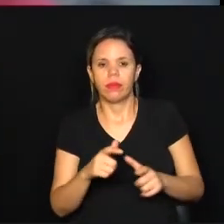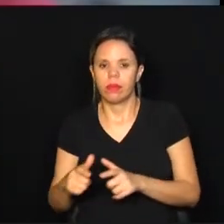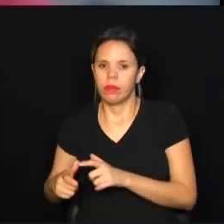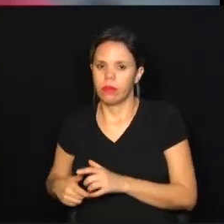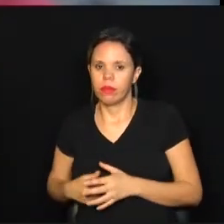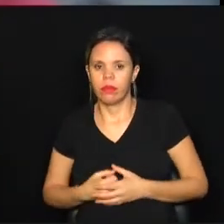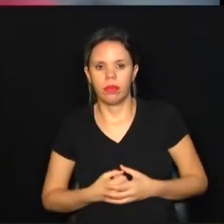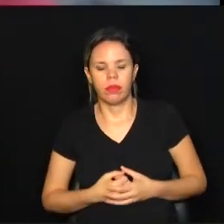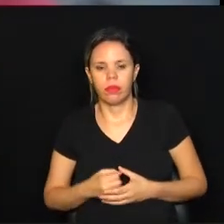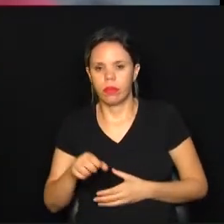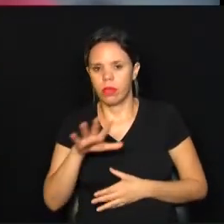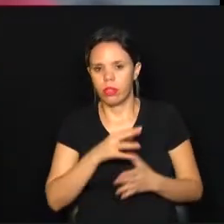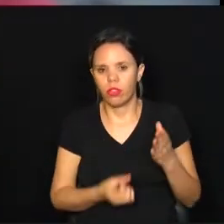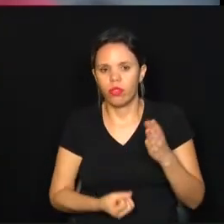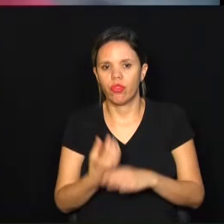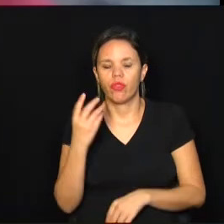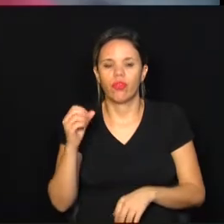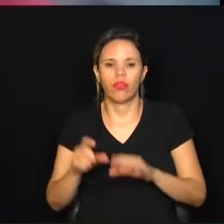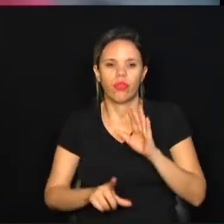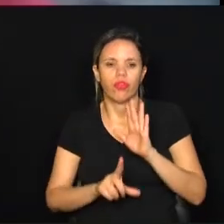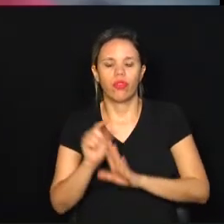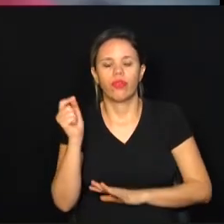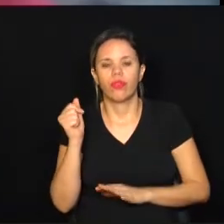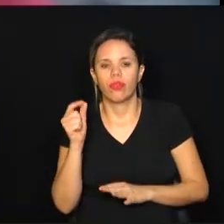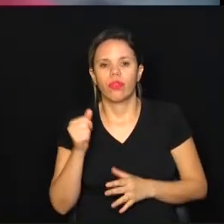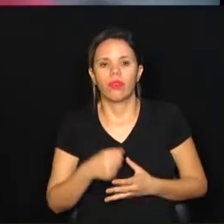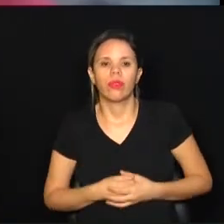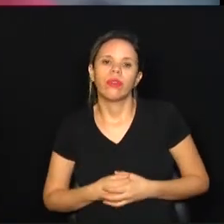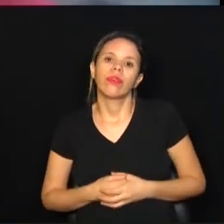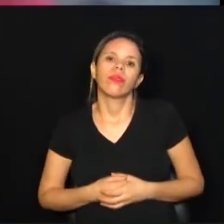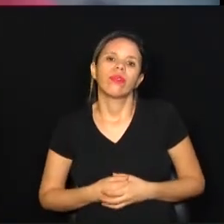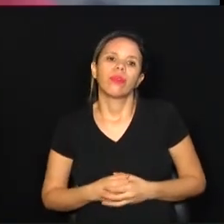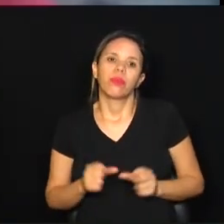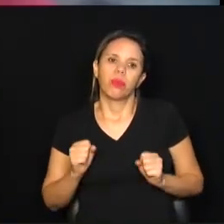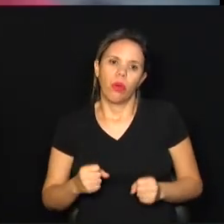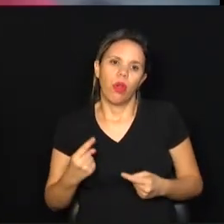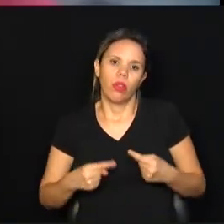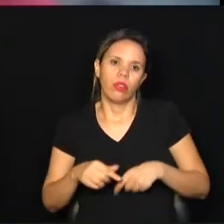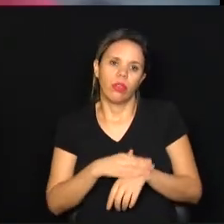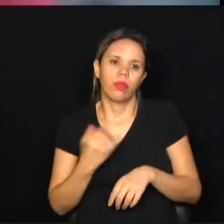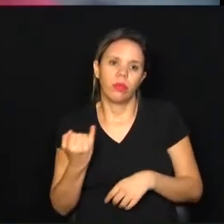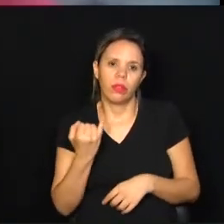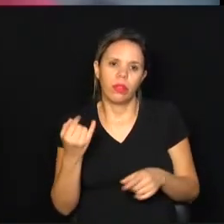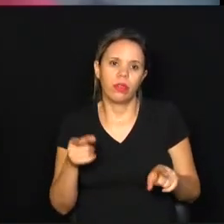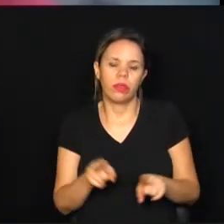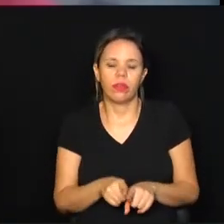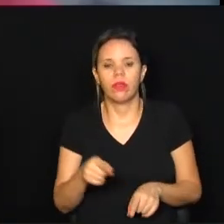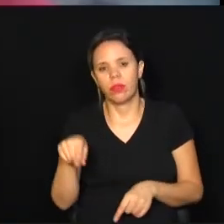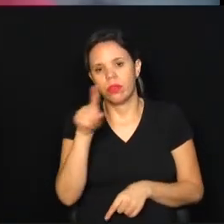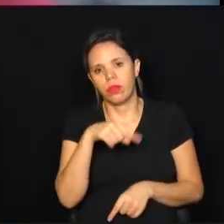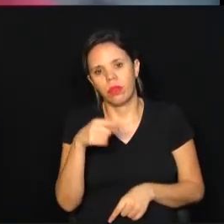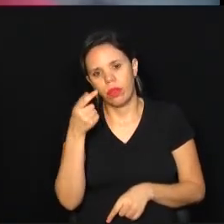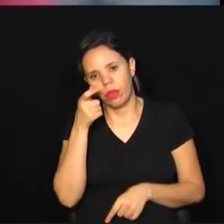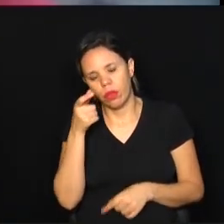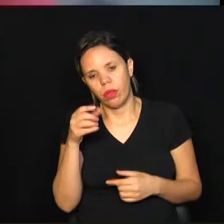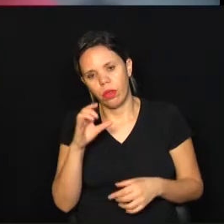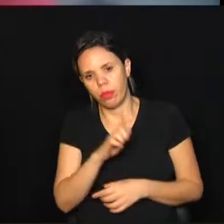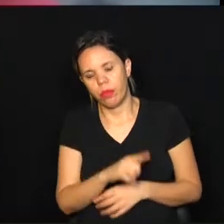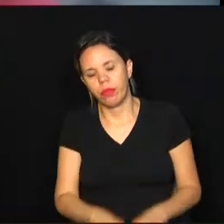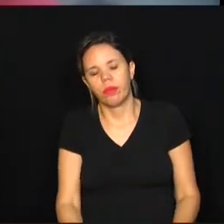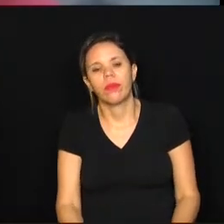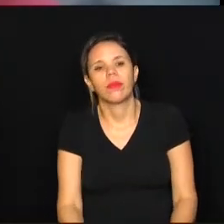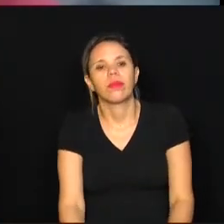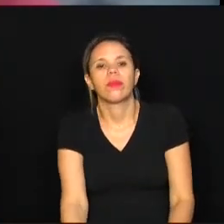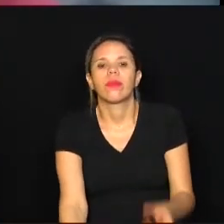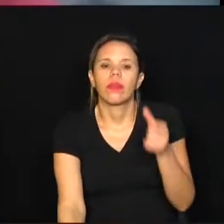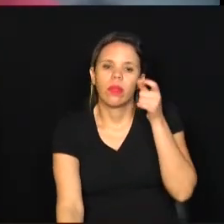ali e gerando emprego, gerando renda, né? Pode ser um debate importante ali também, para vocês ali no Campo Grande. Eu vejo